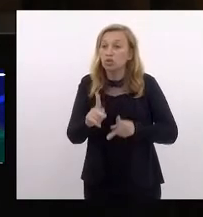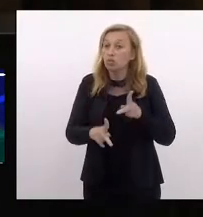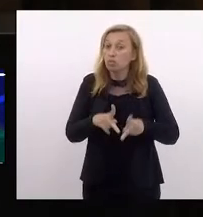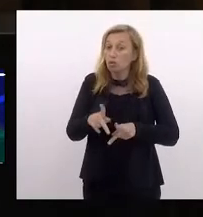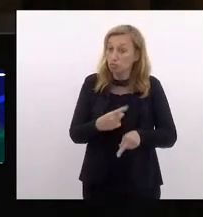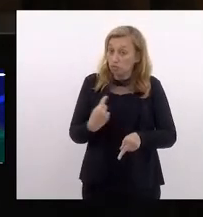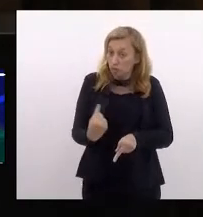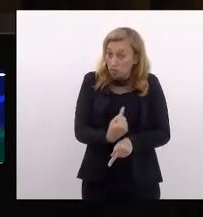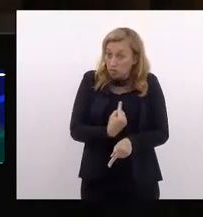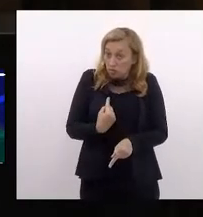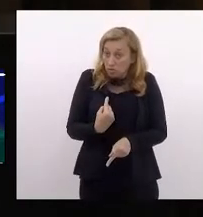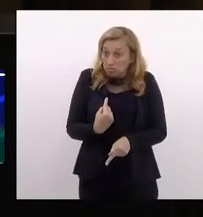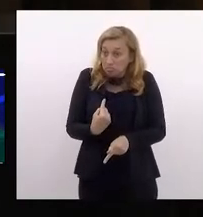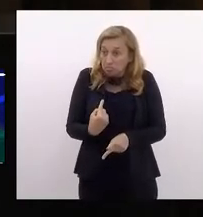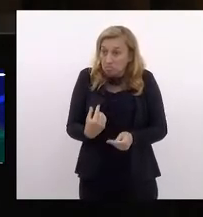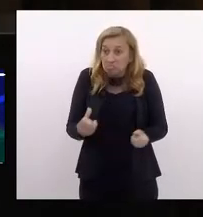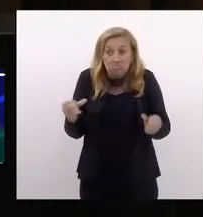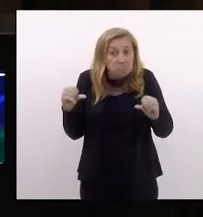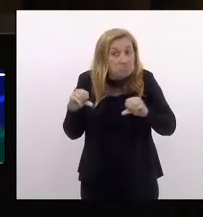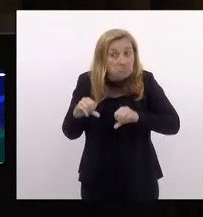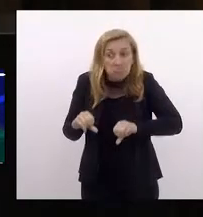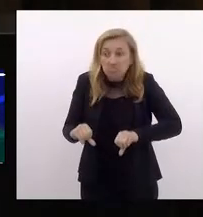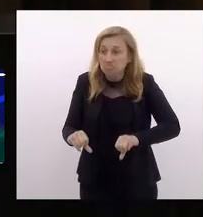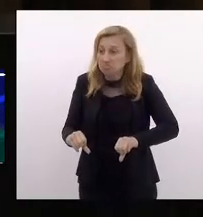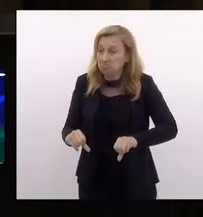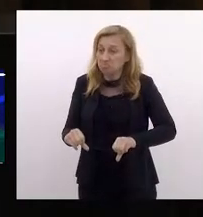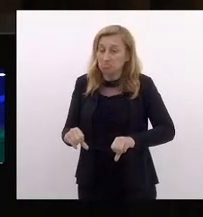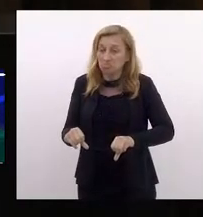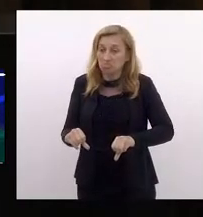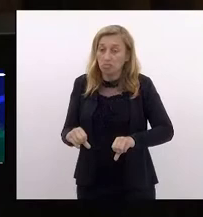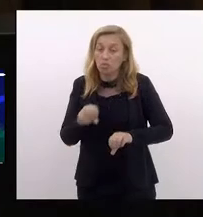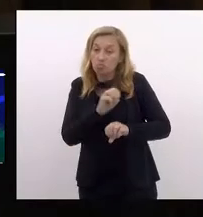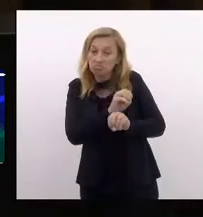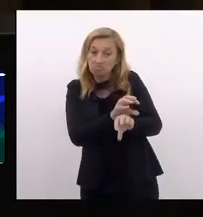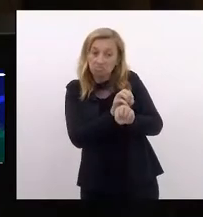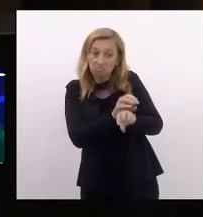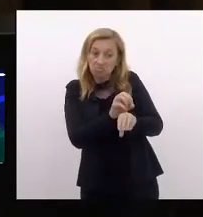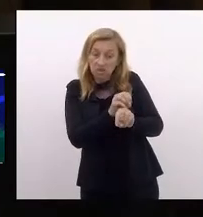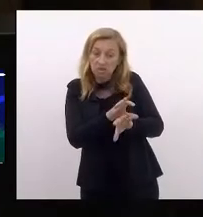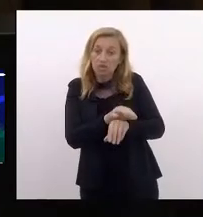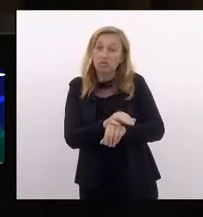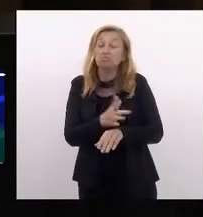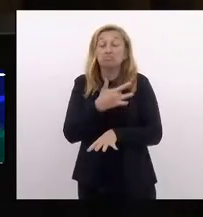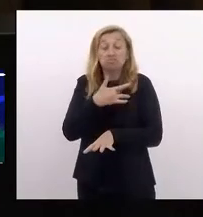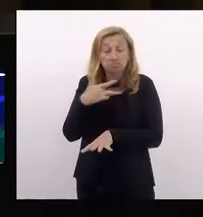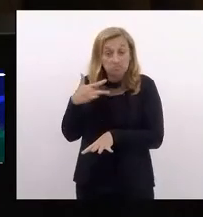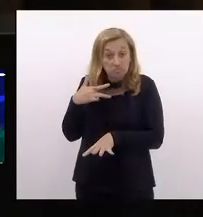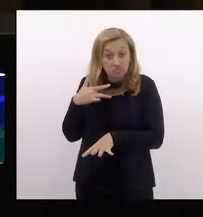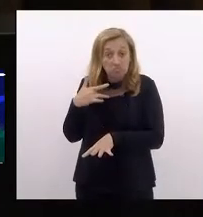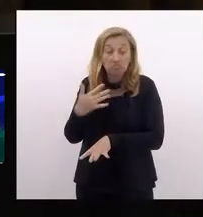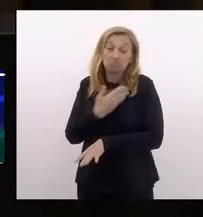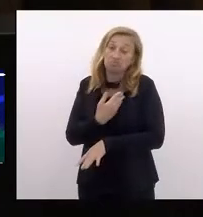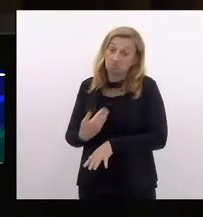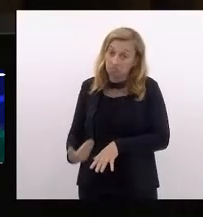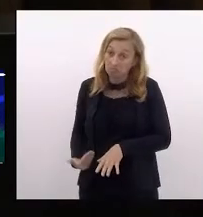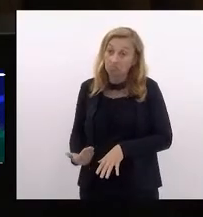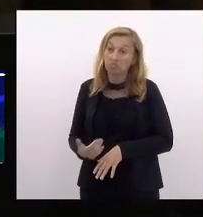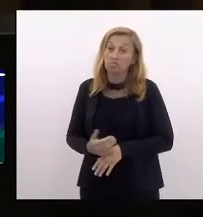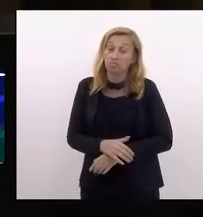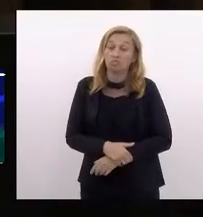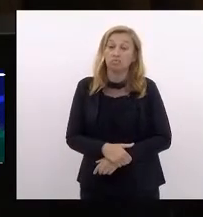população em Abismo em Abismo educacionais de saúde pública